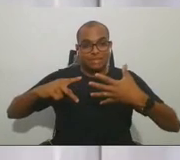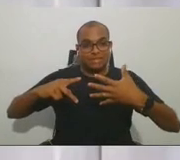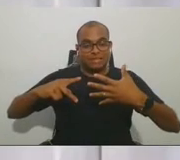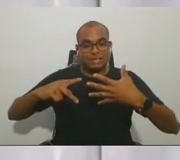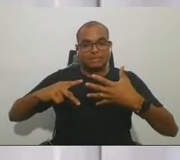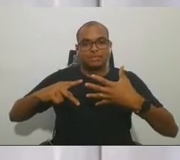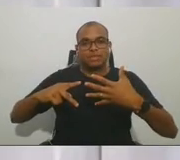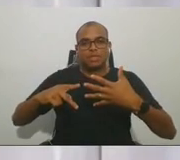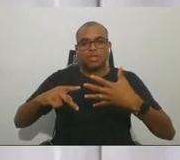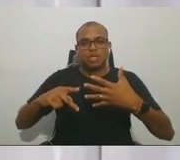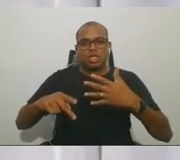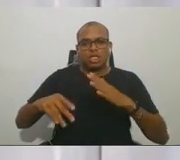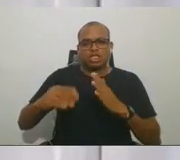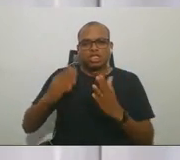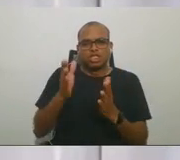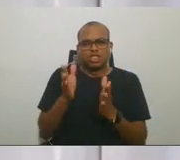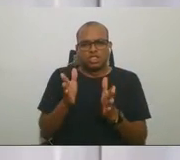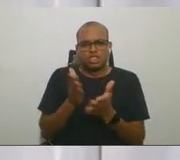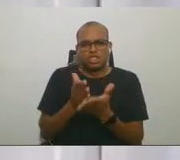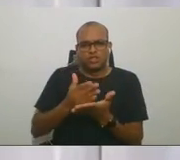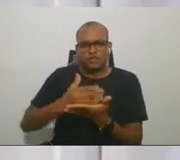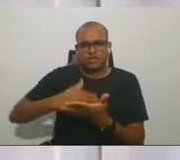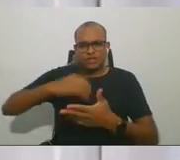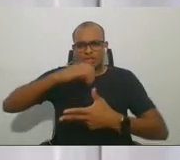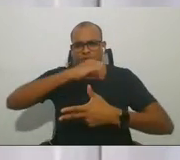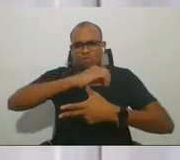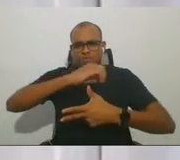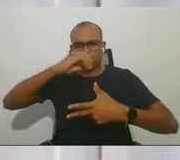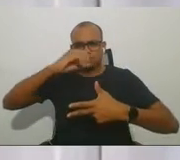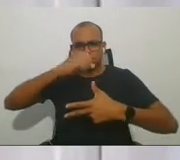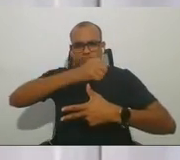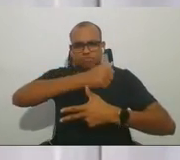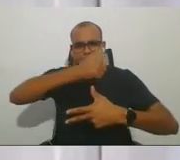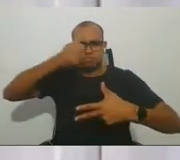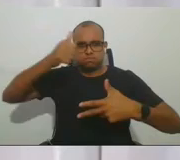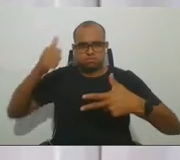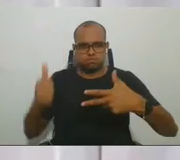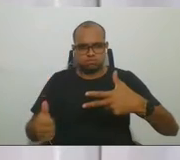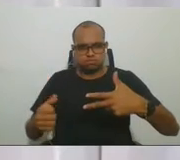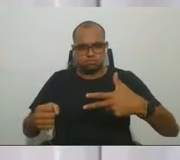um retrocesso ao regime antigo. Me permitam